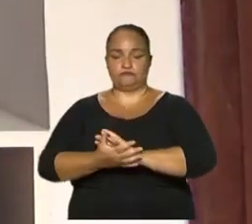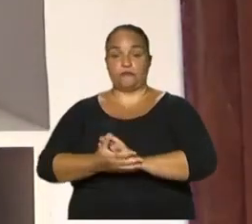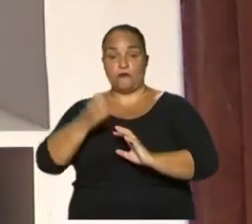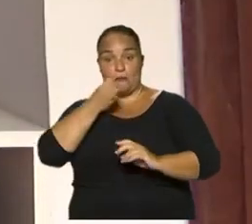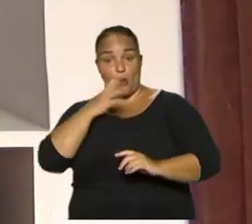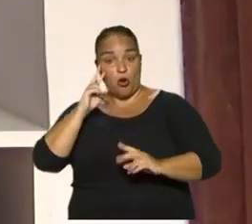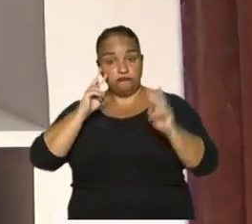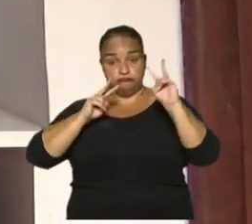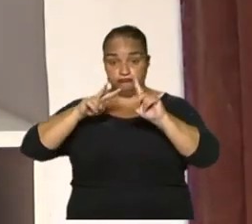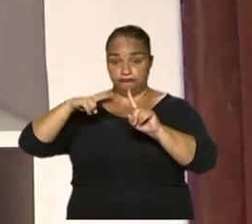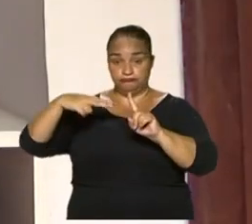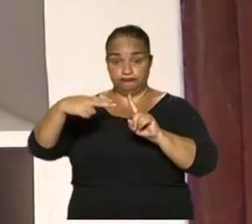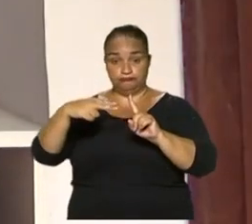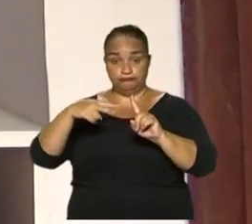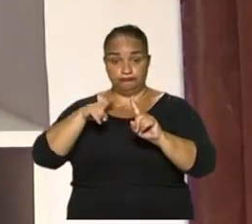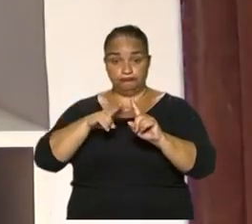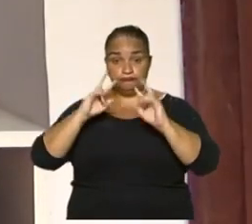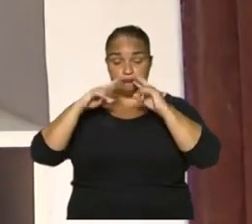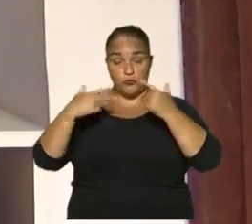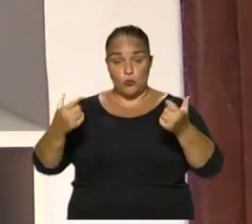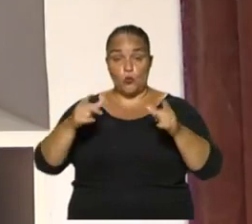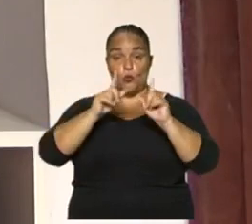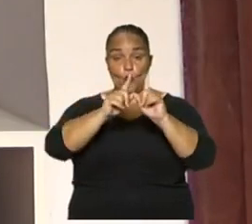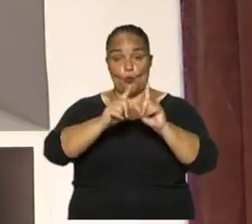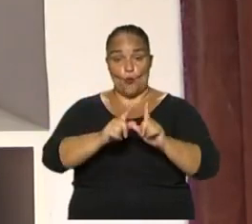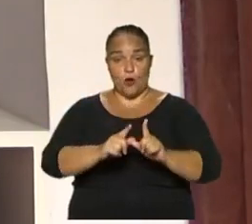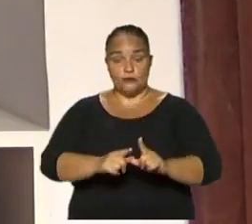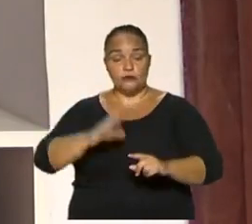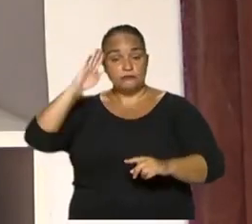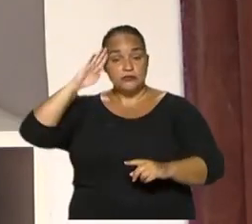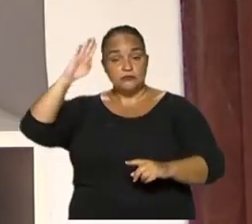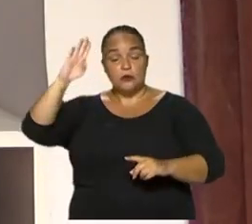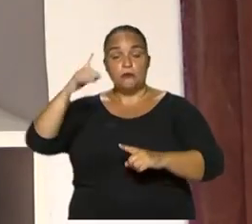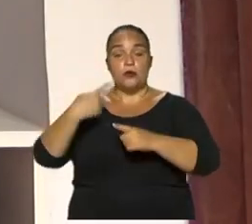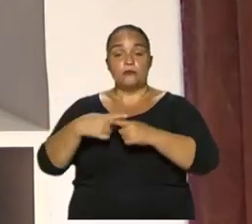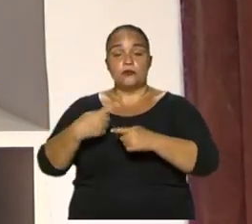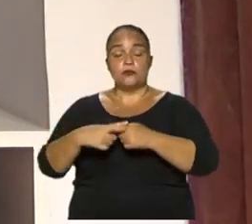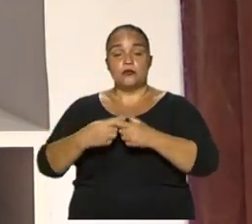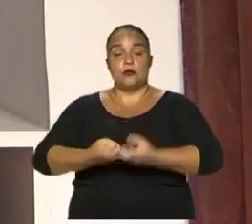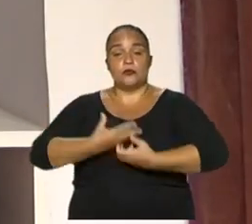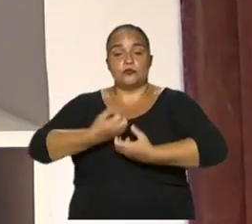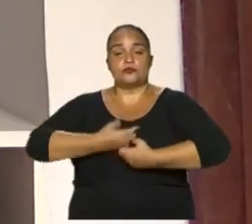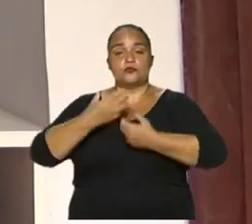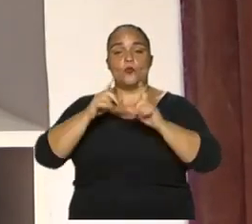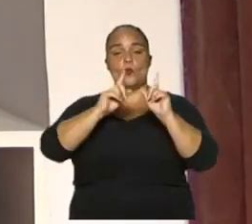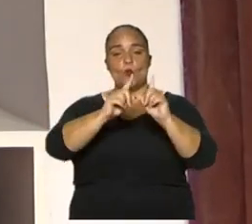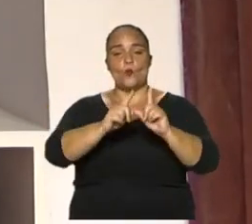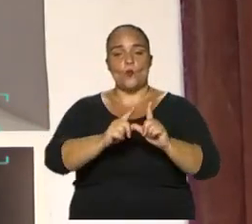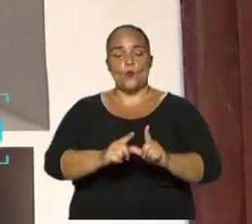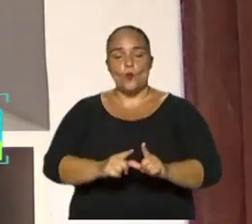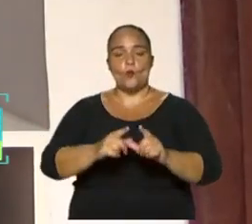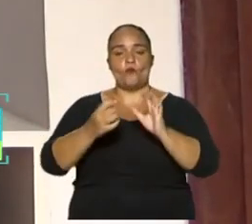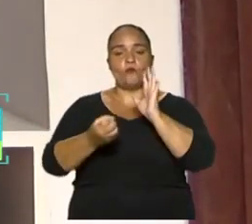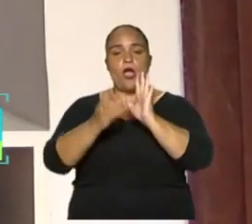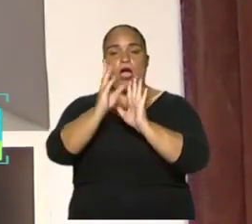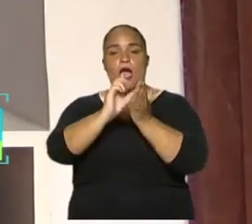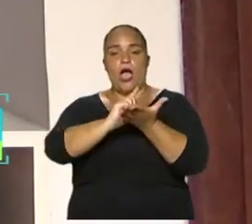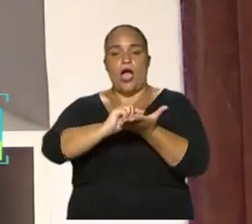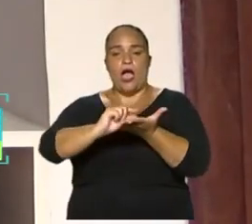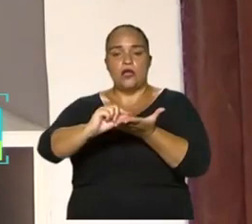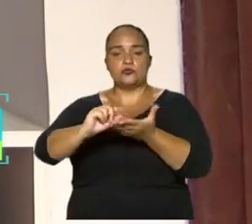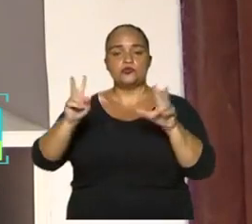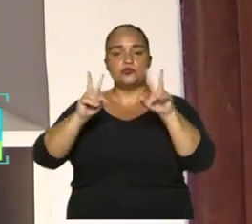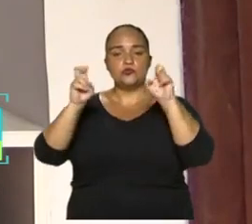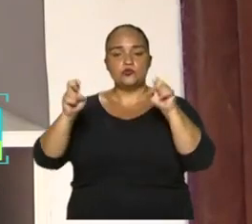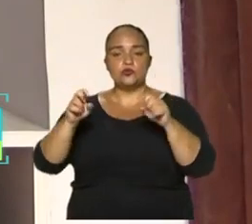perspectivas para essa questão do uso de quadrinhos, principalmente porque a produção de quadrinhos e a produção de artigos, né, a respeito